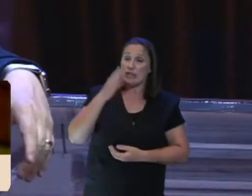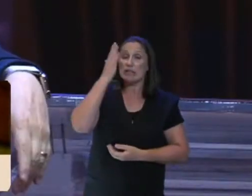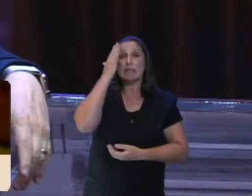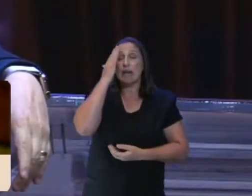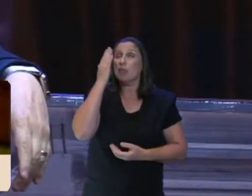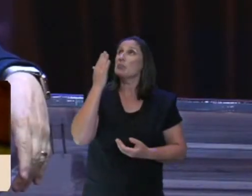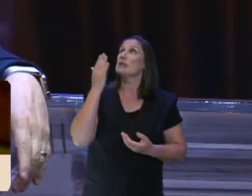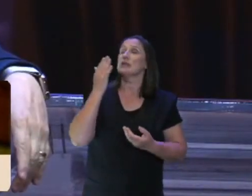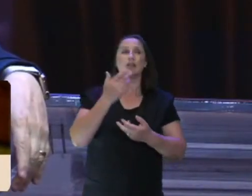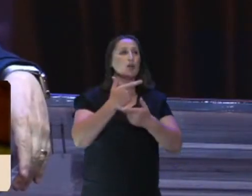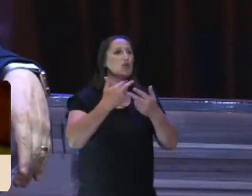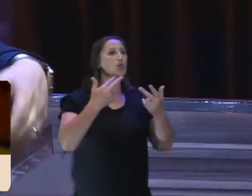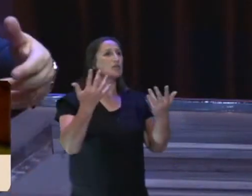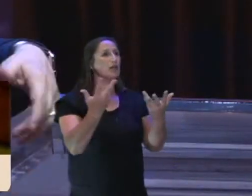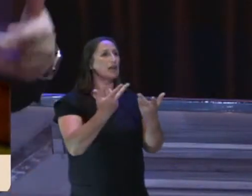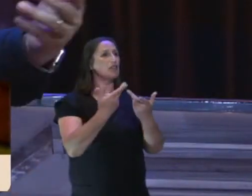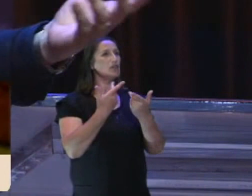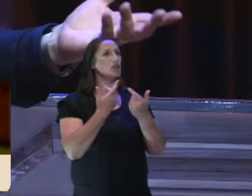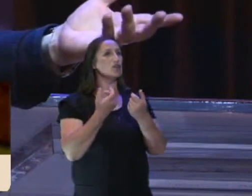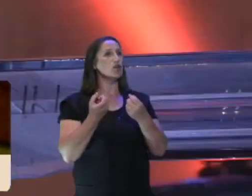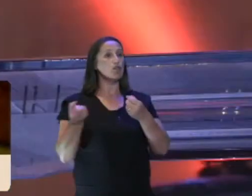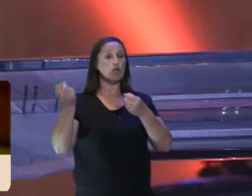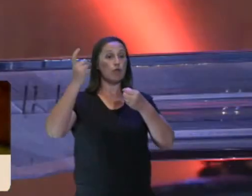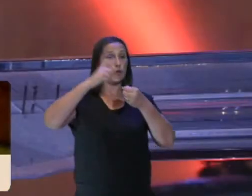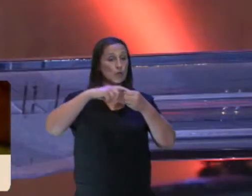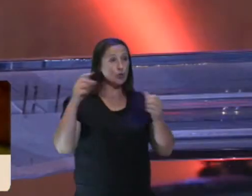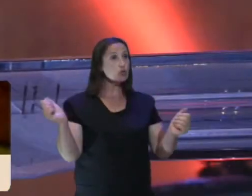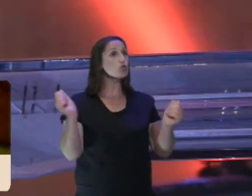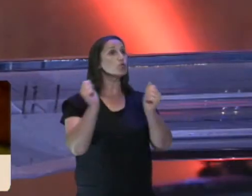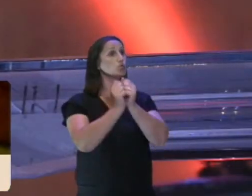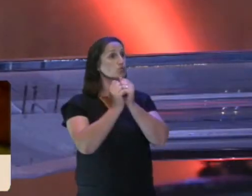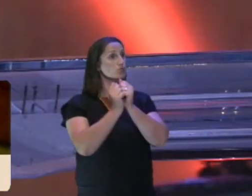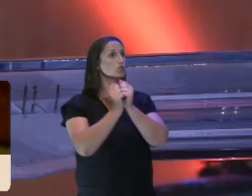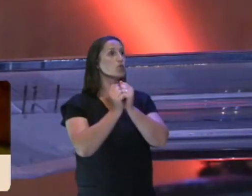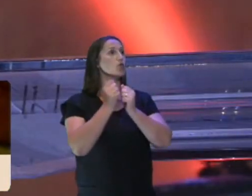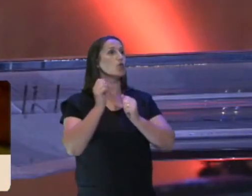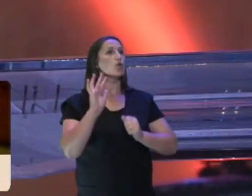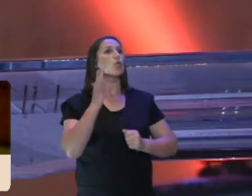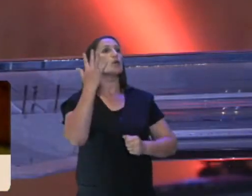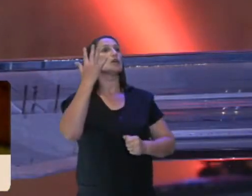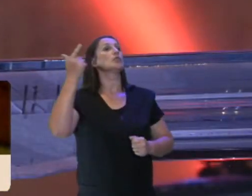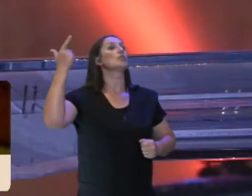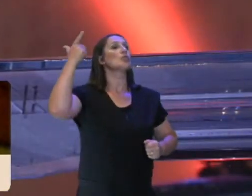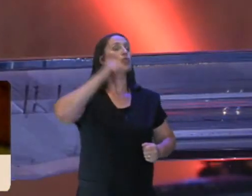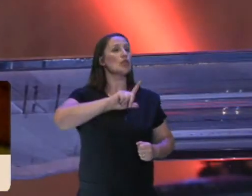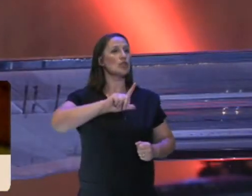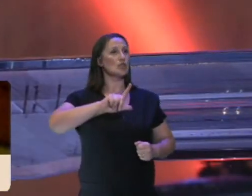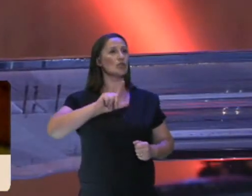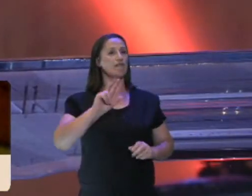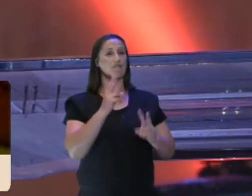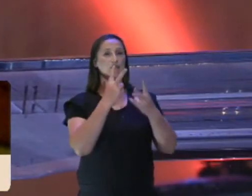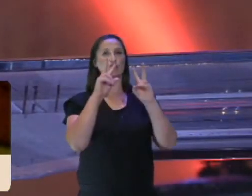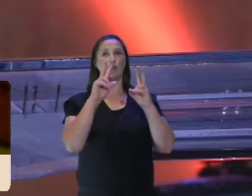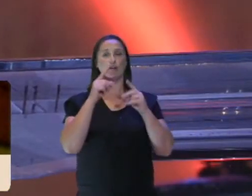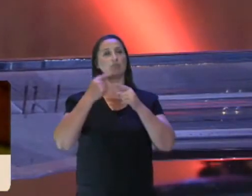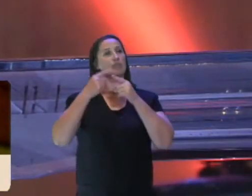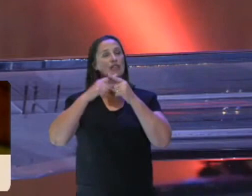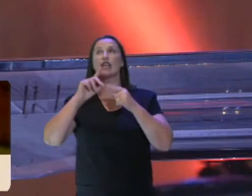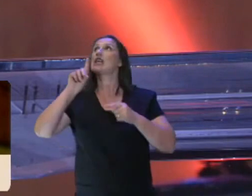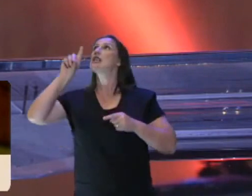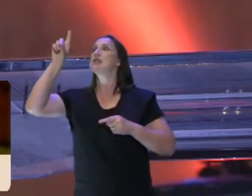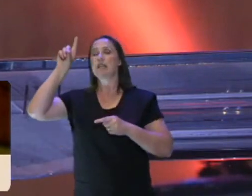tremendas aconteceram que ele chegou até a voltar no mesmo avião quando eles ganharam a Copa do Mundo, porque o Senhor o colocou dentro do avião com